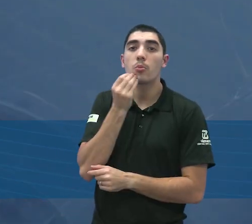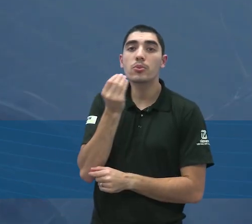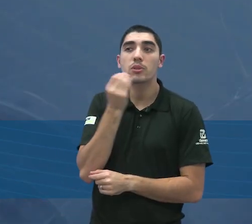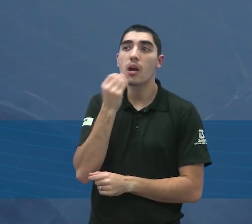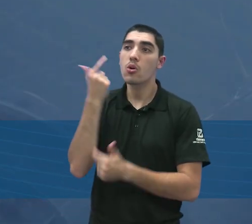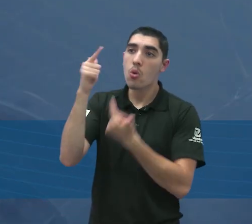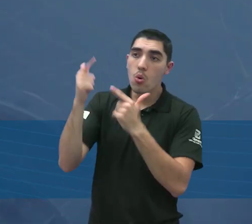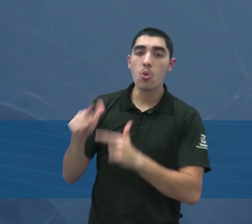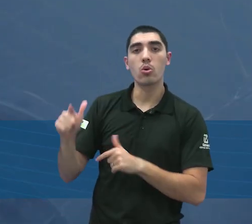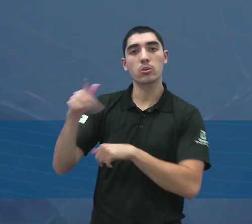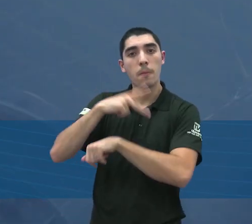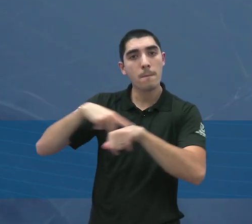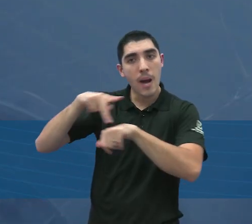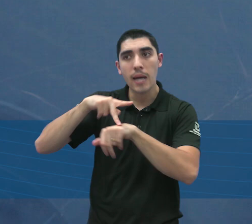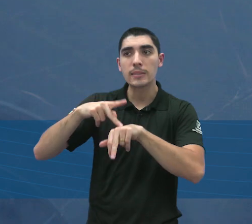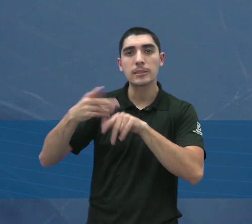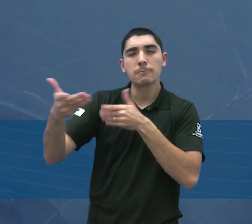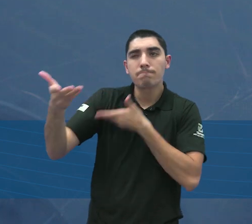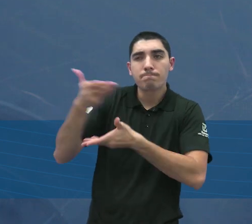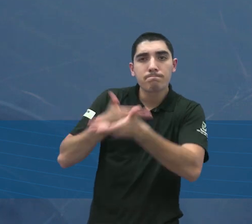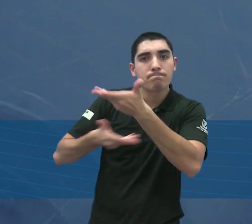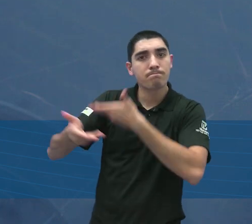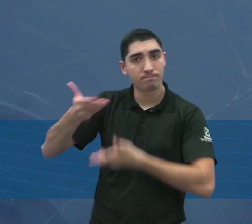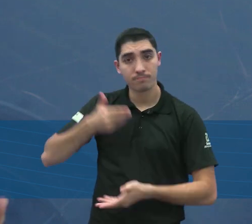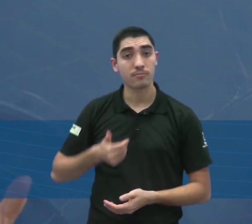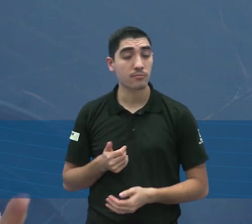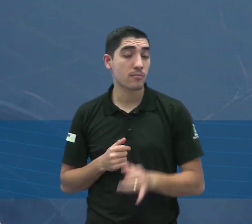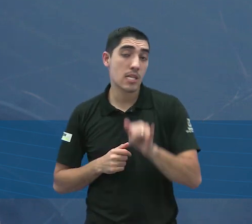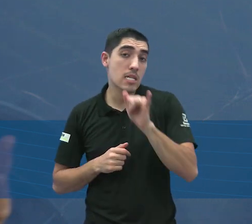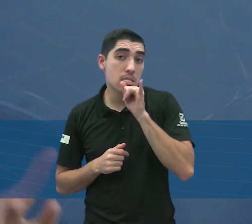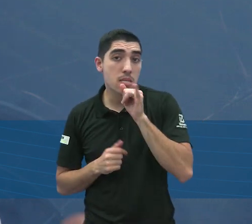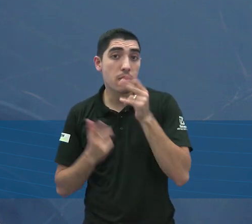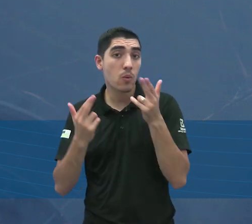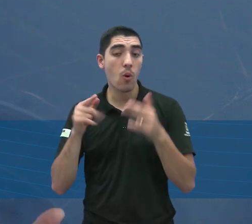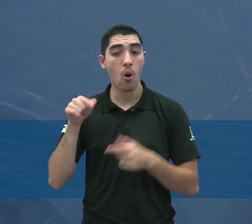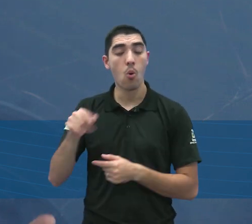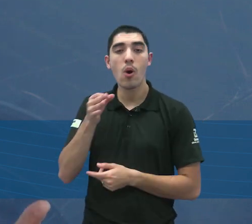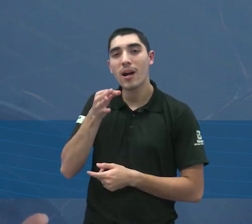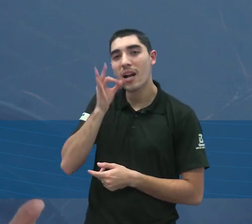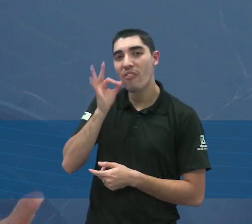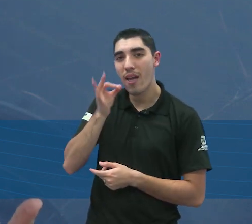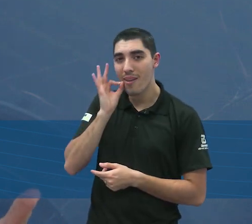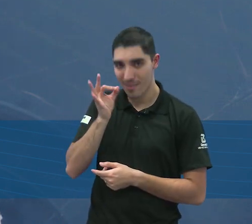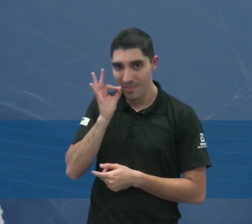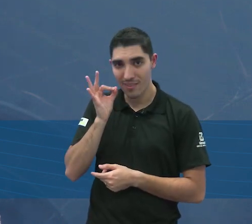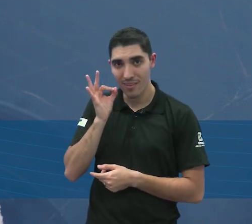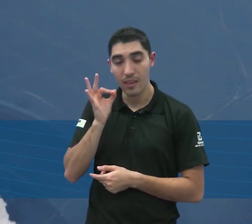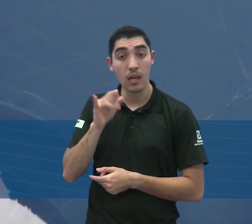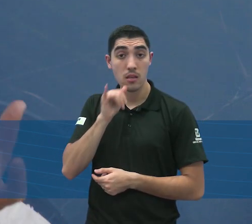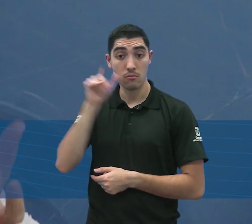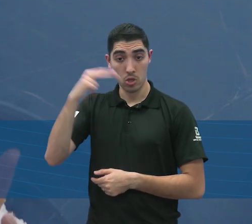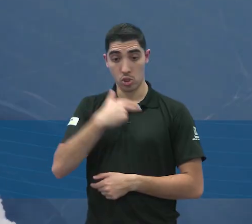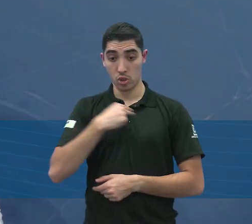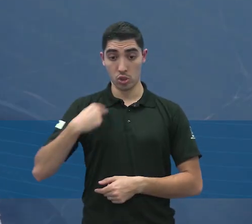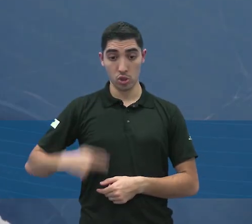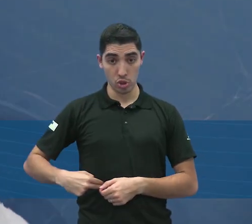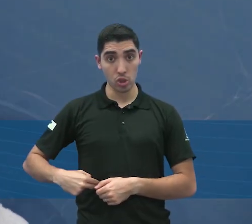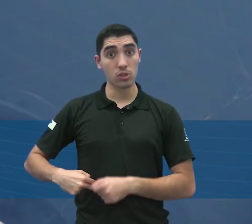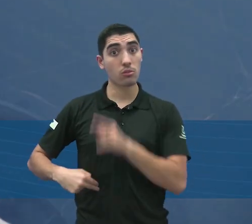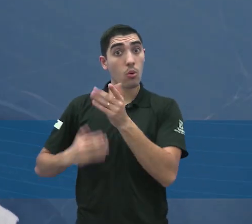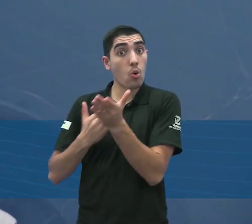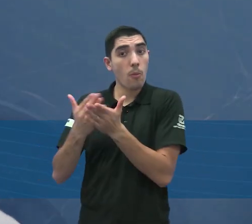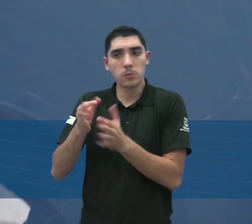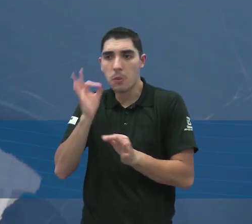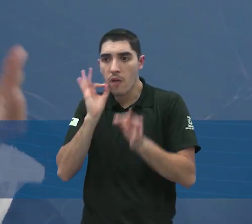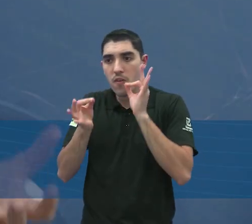possibilidades, né, de trocas comerciais e tudo mais. É o que aconteceu, por exemplo, com o café, não é? Que agora os chineses tomam café em grande